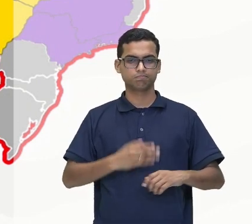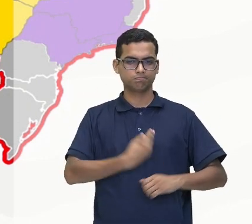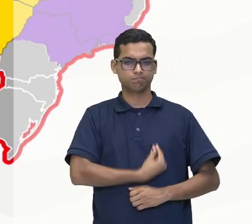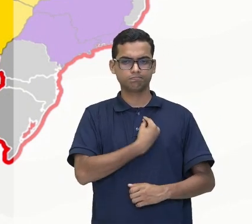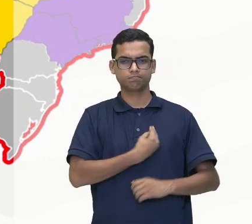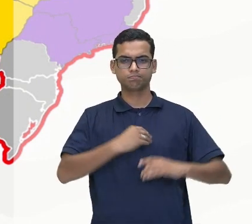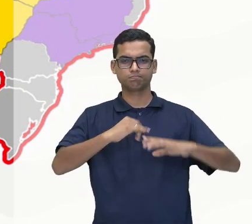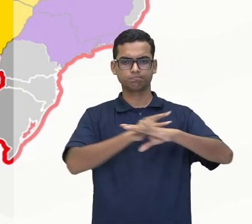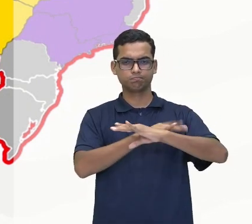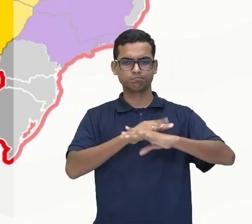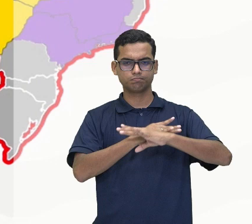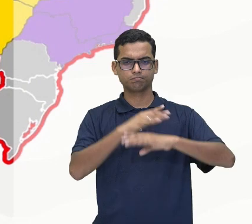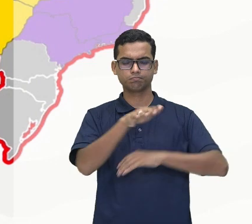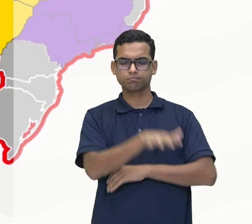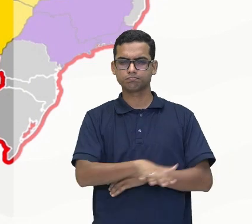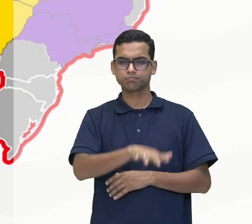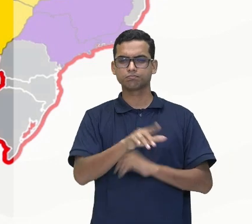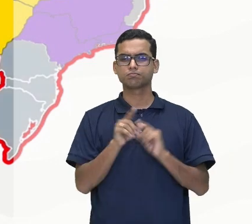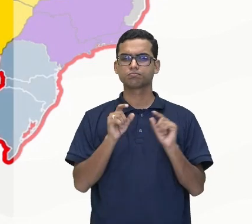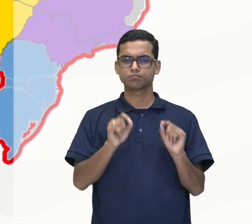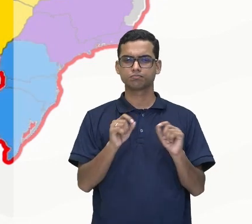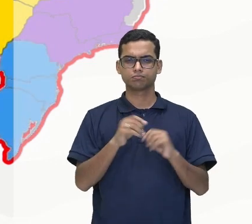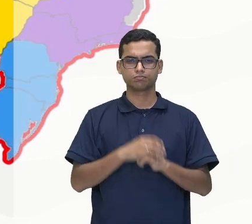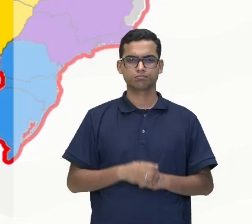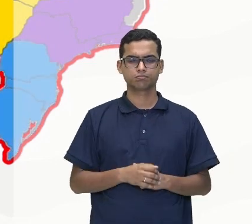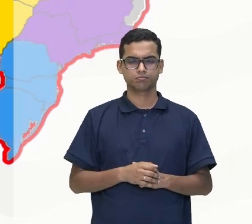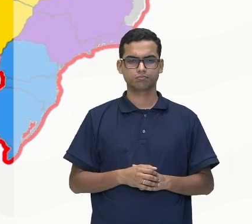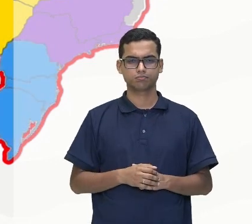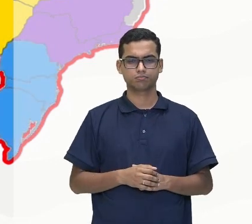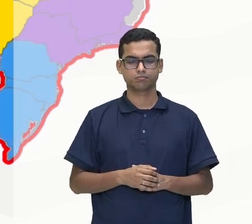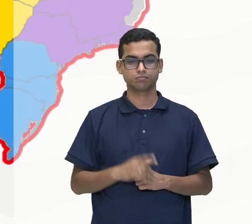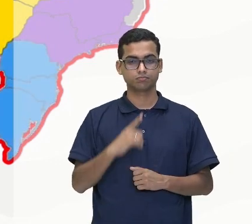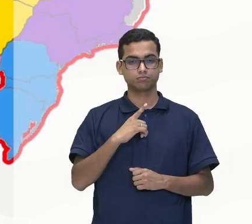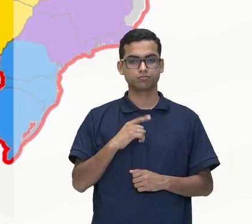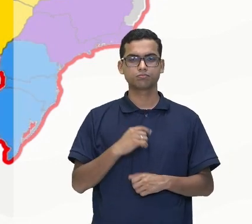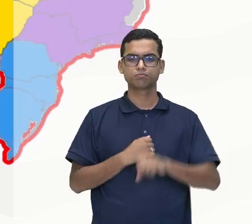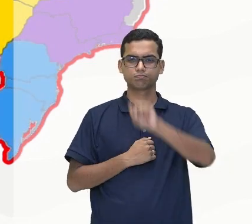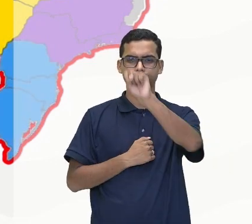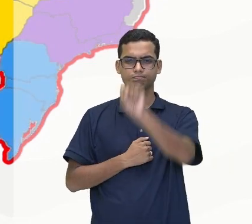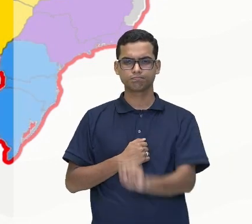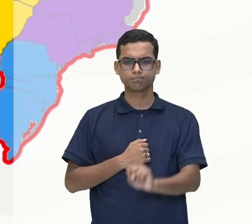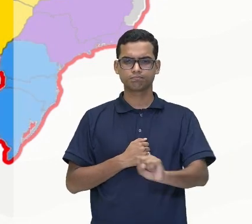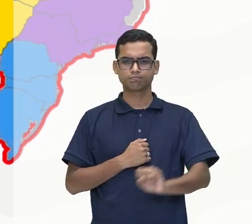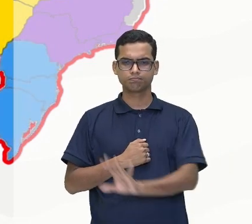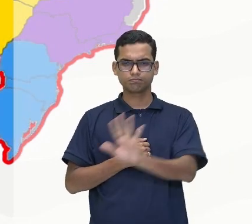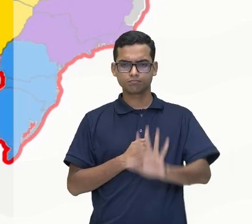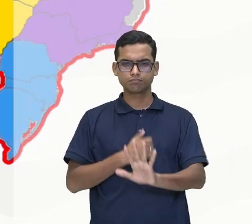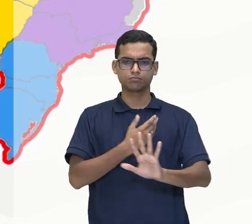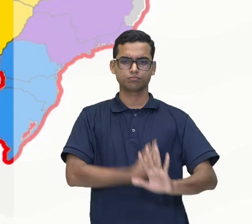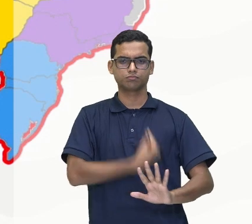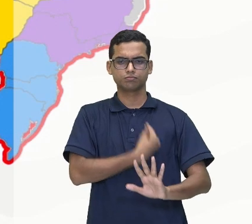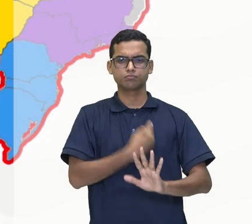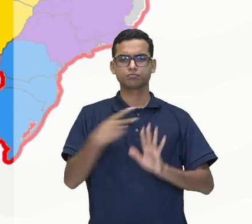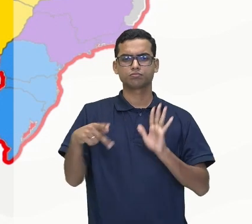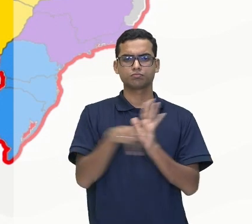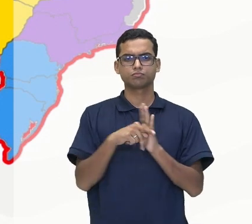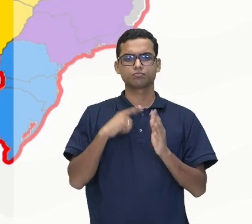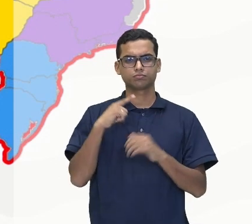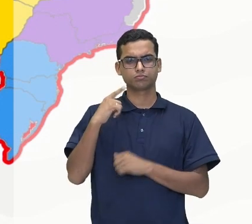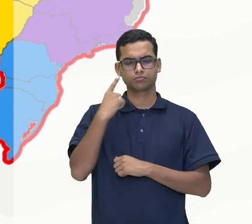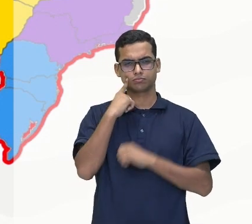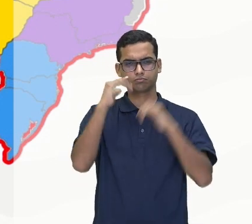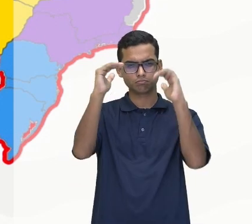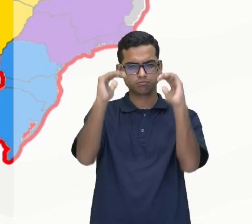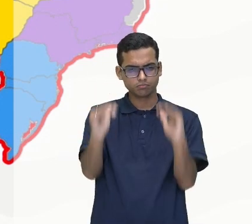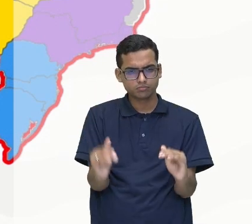população residindo na região Centro-Oeste. Temos a região Sul, ocupando aí a terceira posição, né? Entre